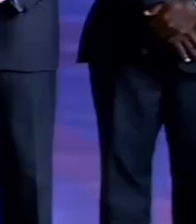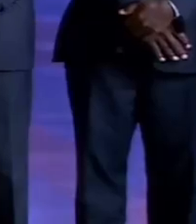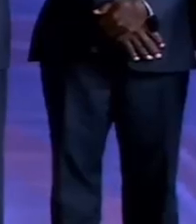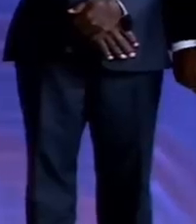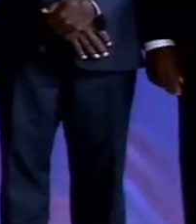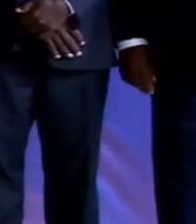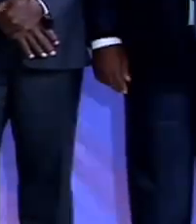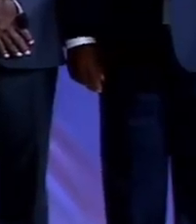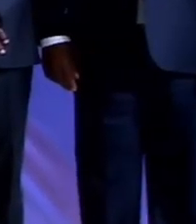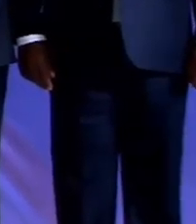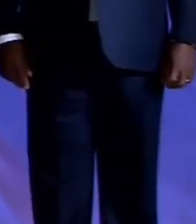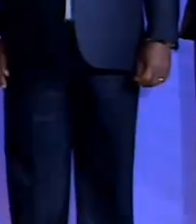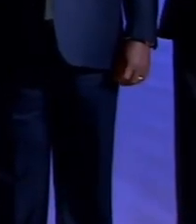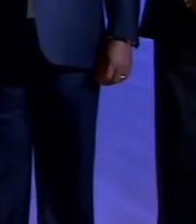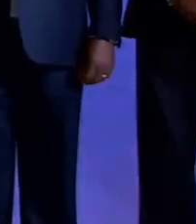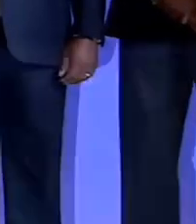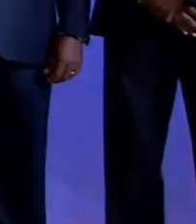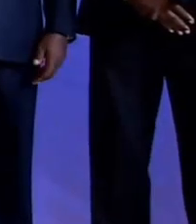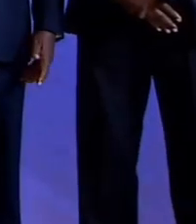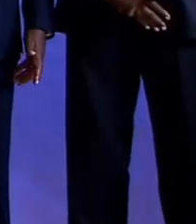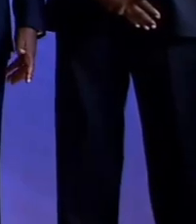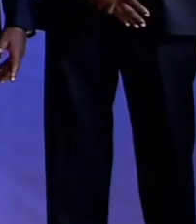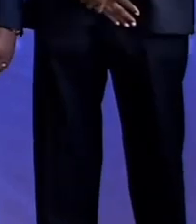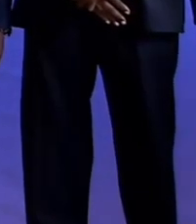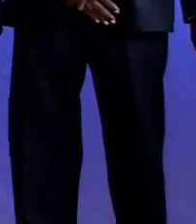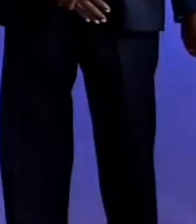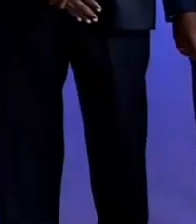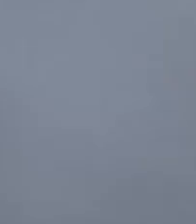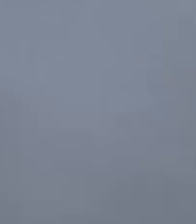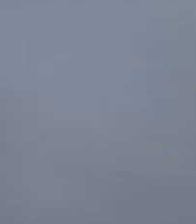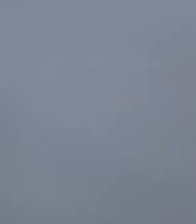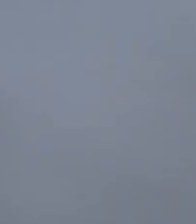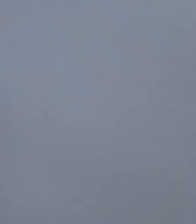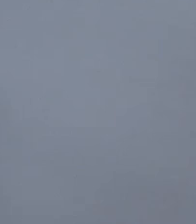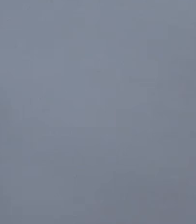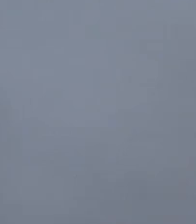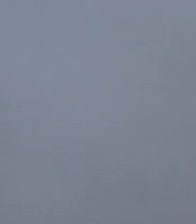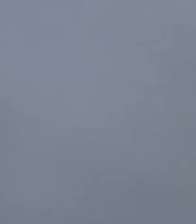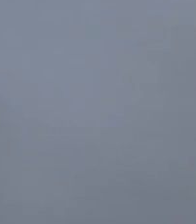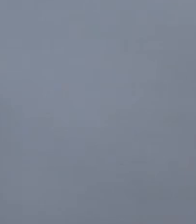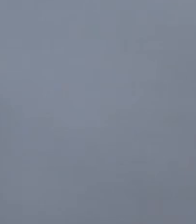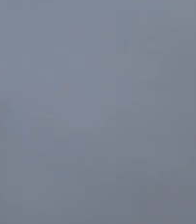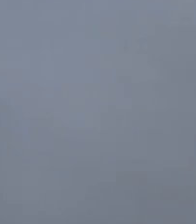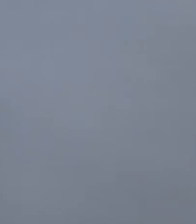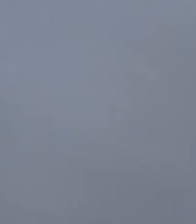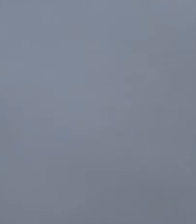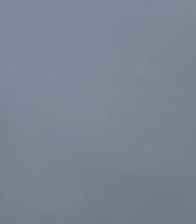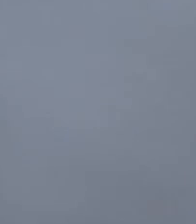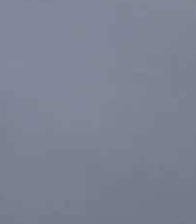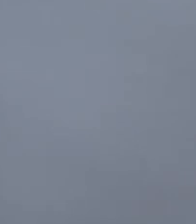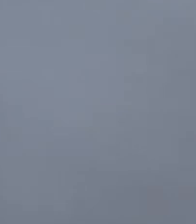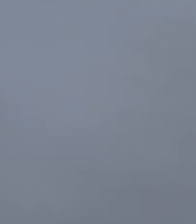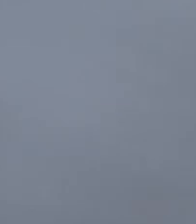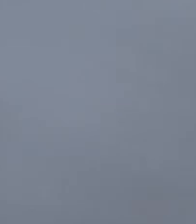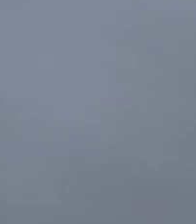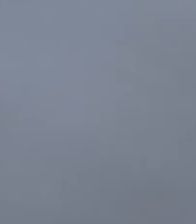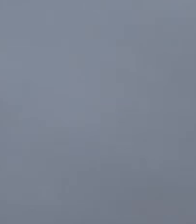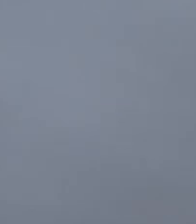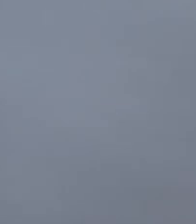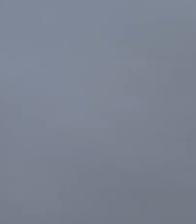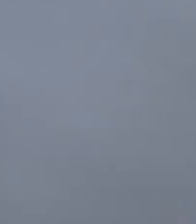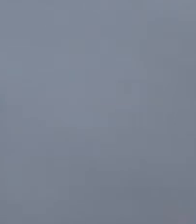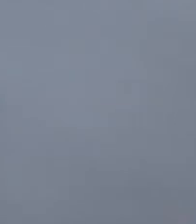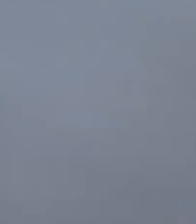se reuniram para a foto oficial do evento na cerimônia de abertura da conferência michel temer destacou gestão brasileira